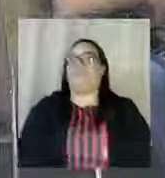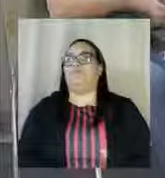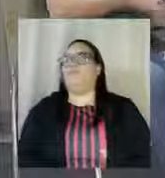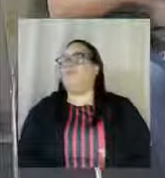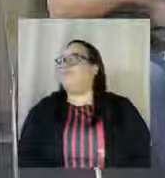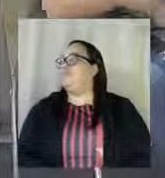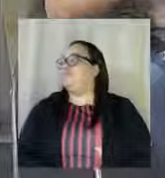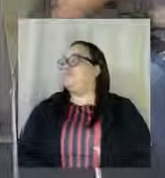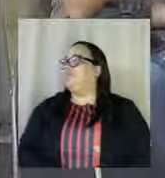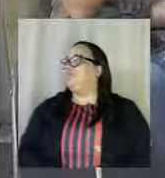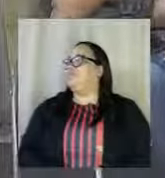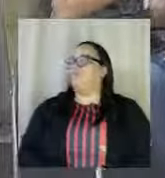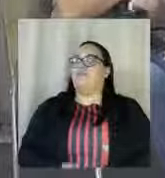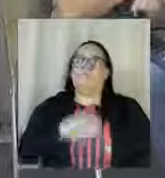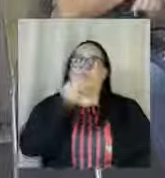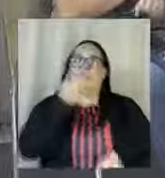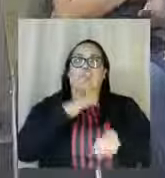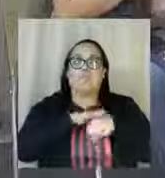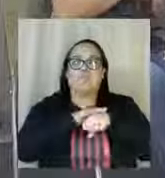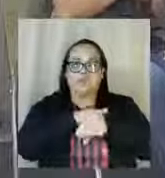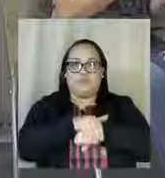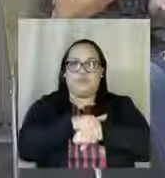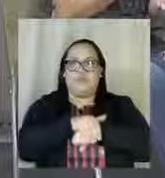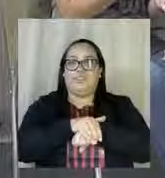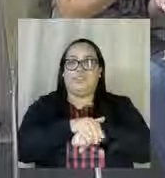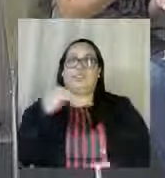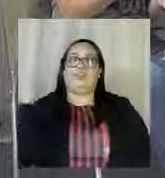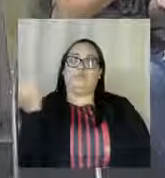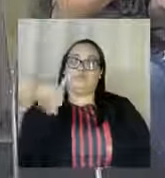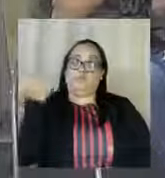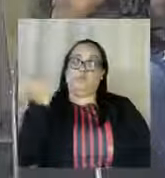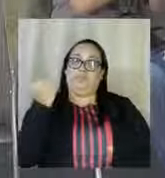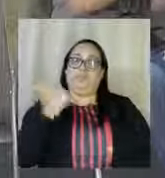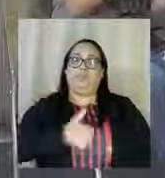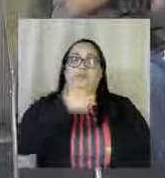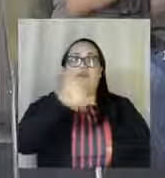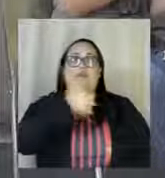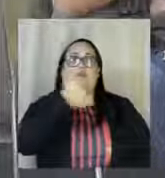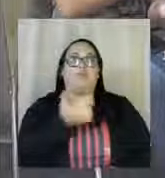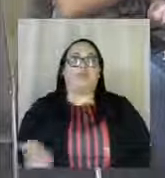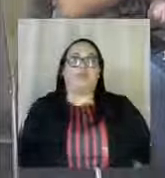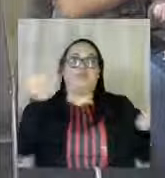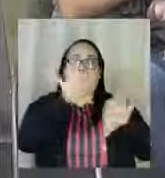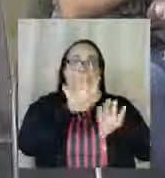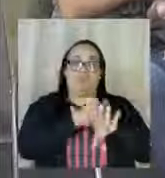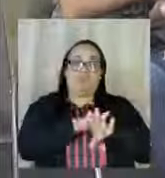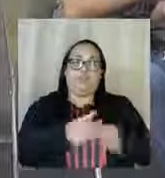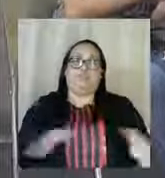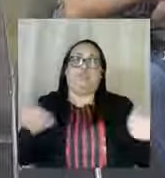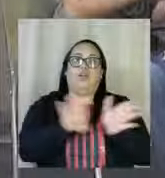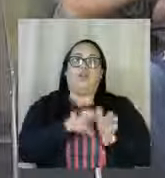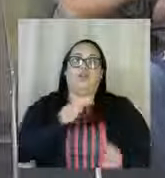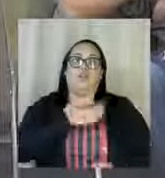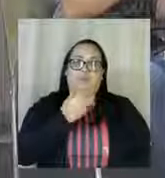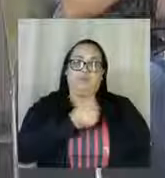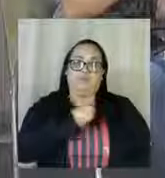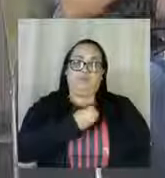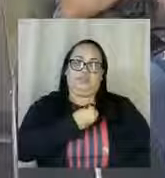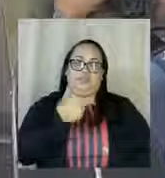Vou segurar. Boa noite. Primeiro, a inclusão, ela chegou na minha vida, né?